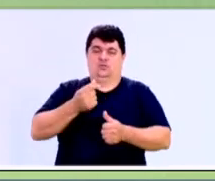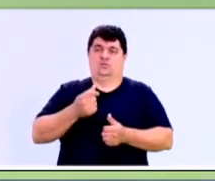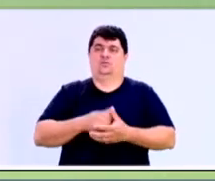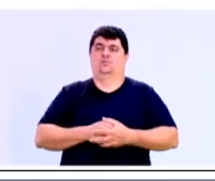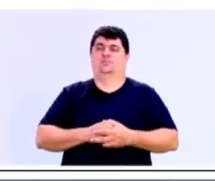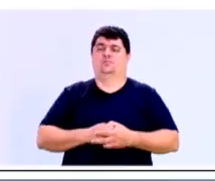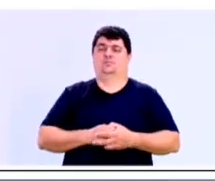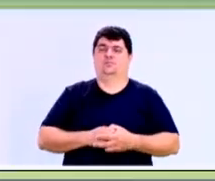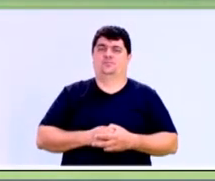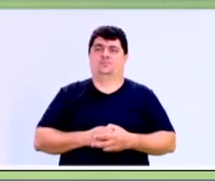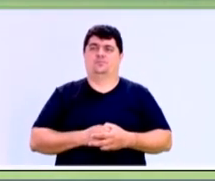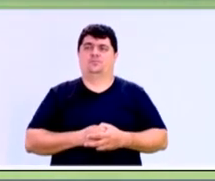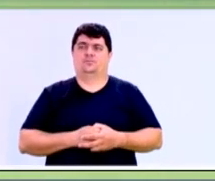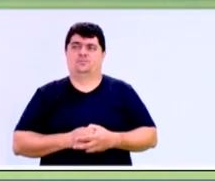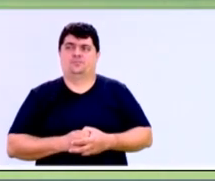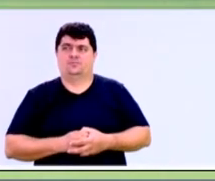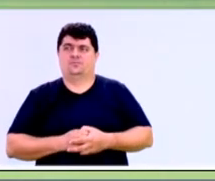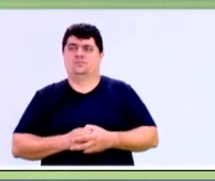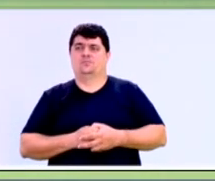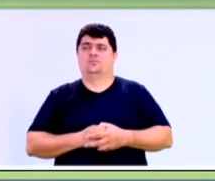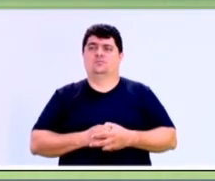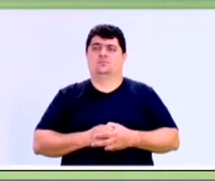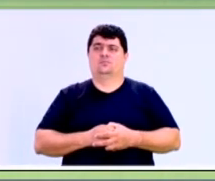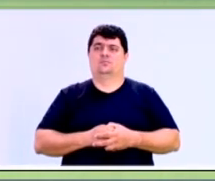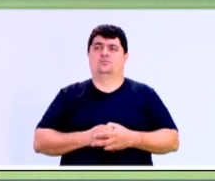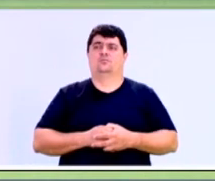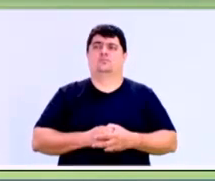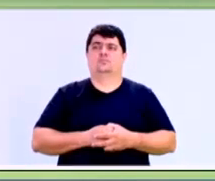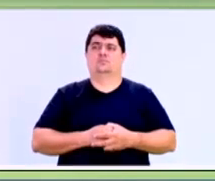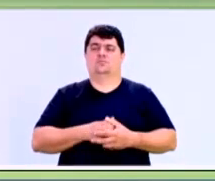Ok? Então, assim,